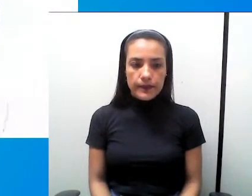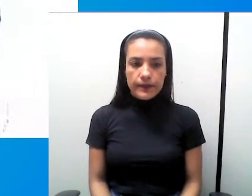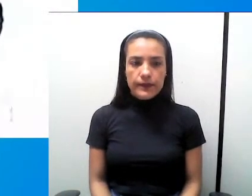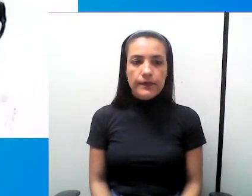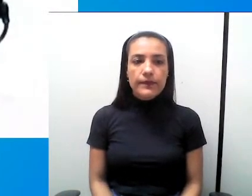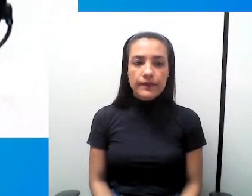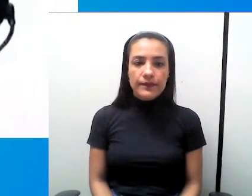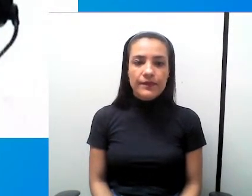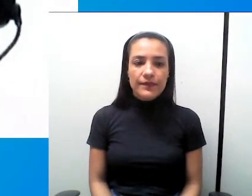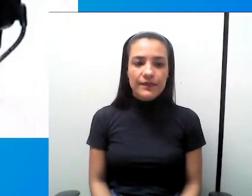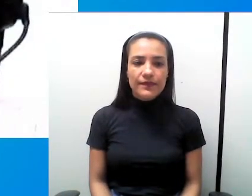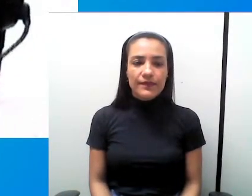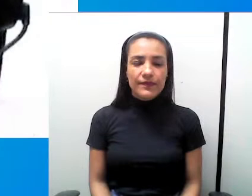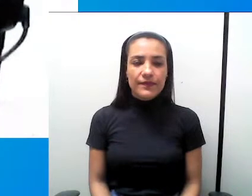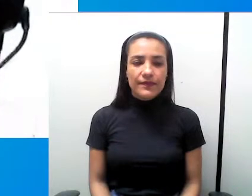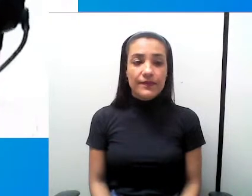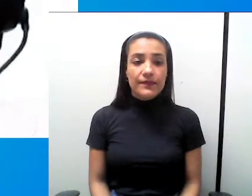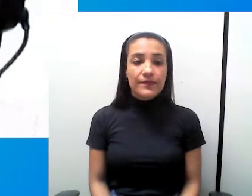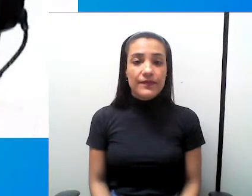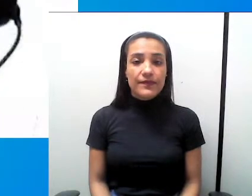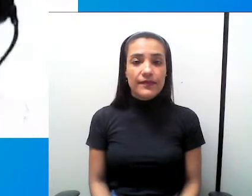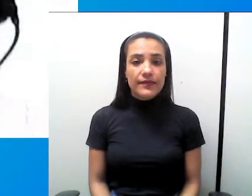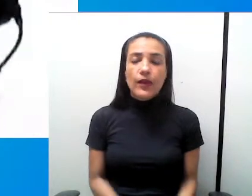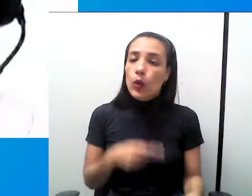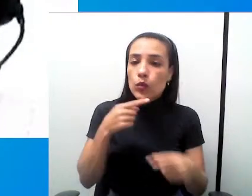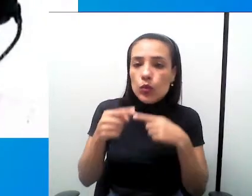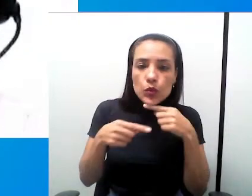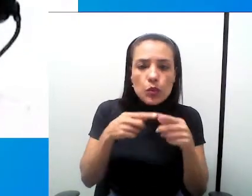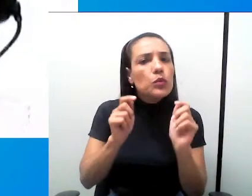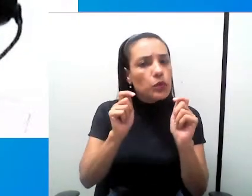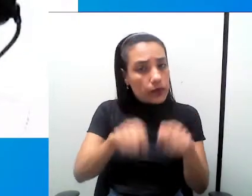E estarei à disposição para qualquer pergunta, tá?